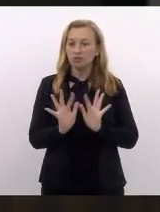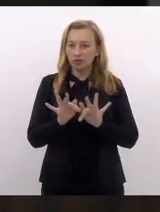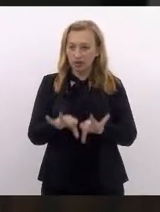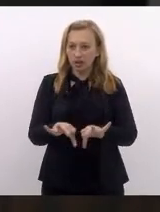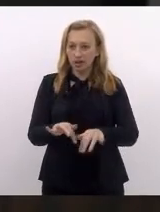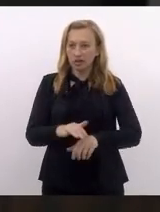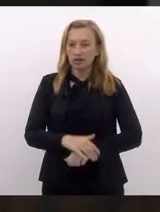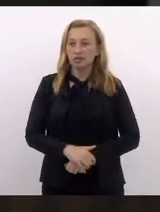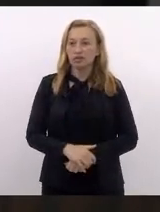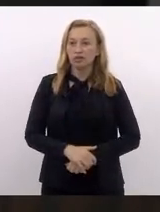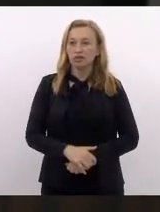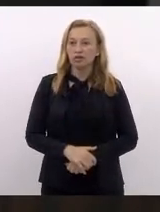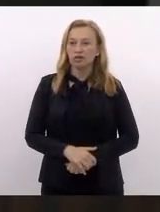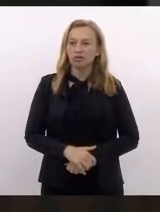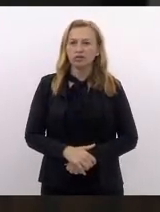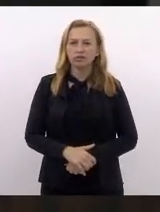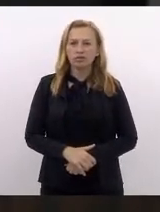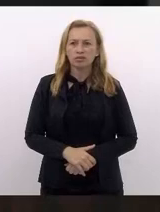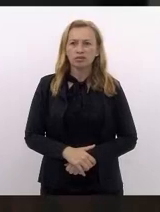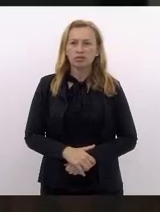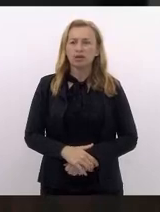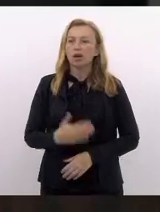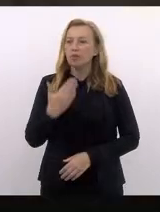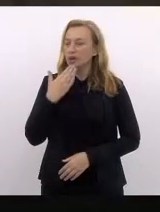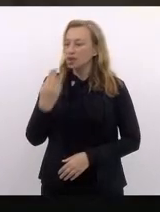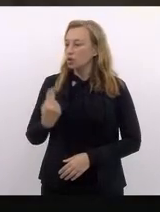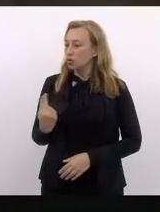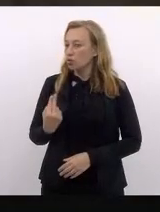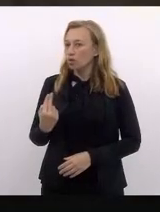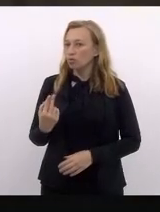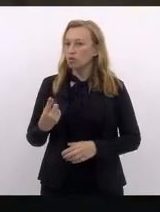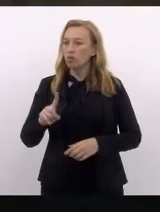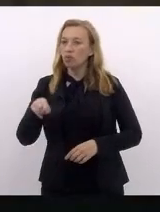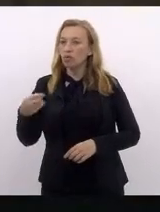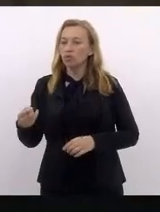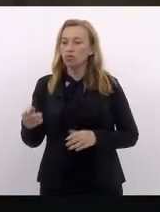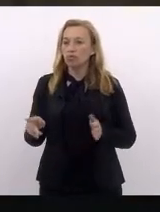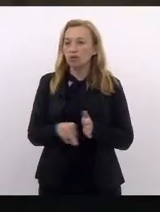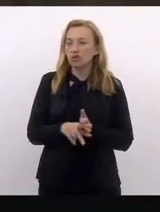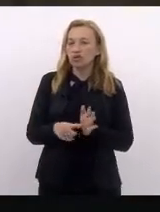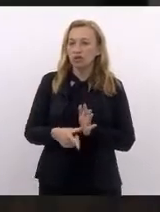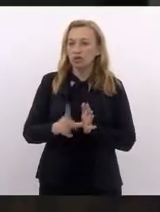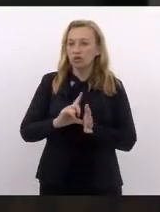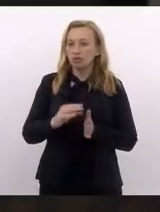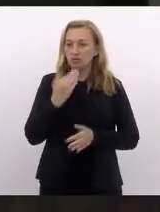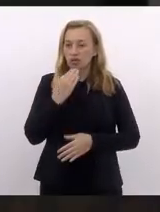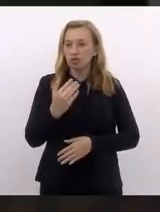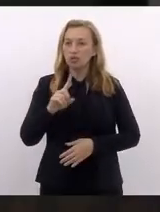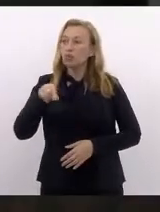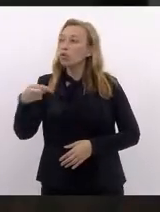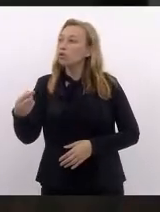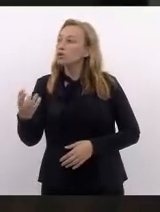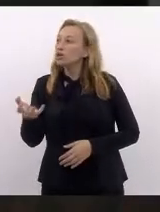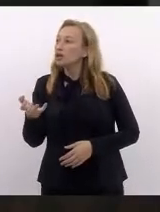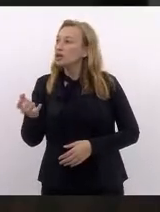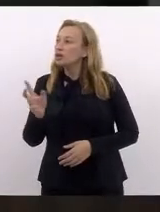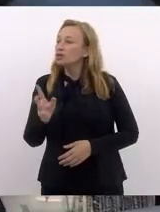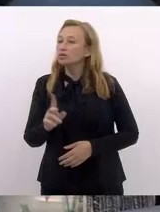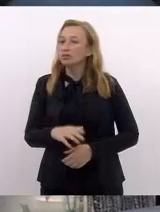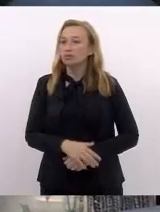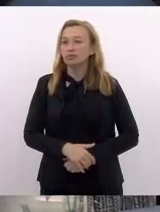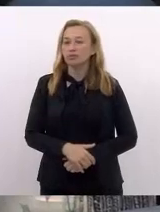em que eu queria abrir com autoria o projeto anterior seu presente para você nesse que pediu o outro é